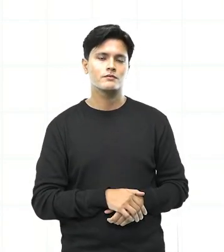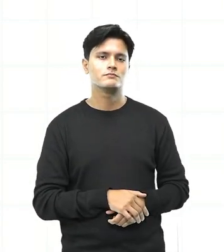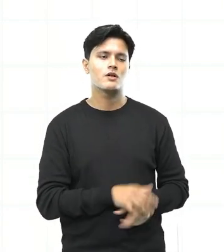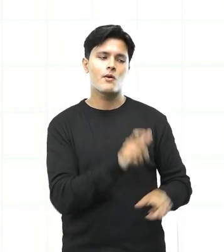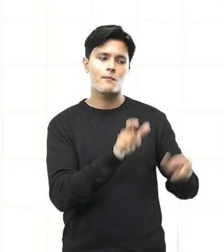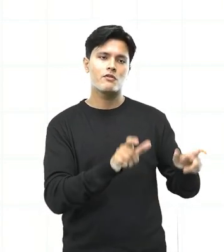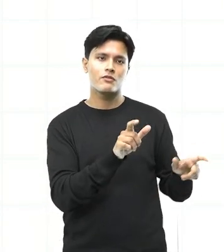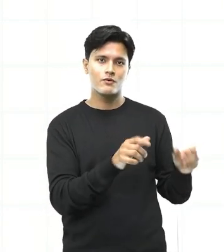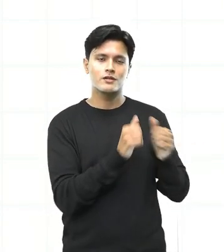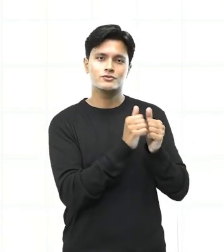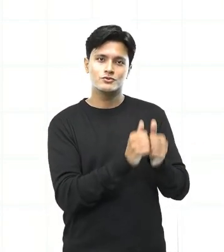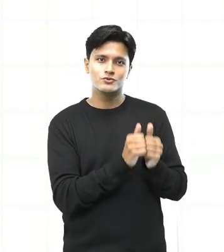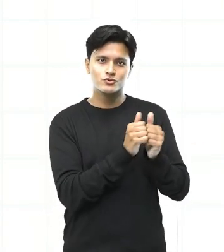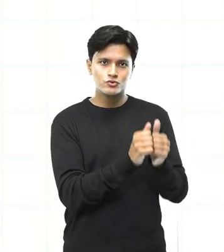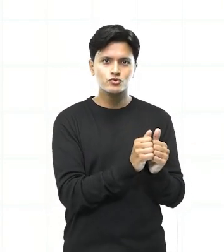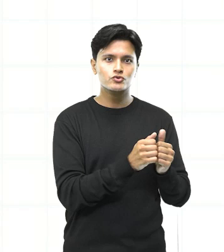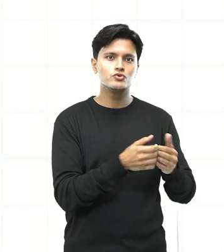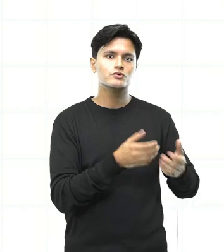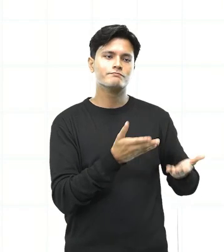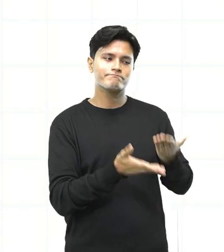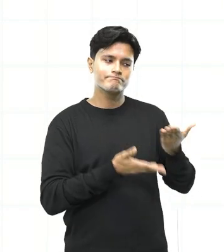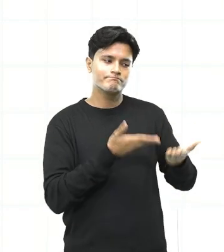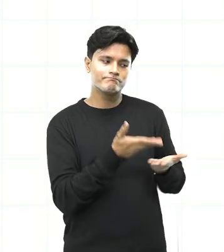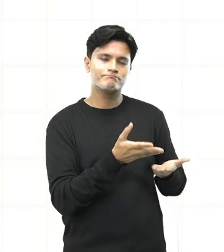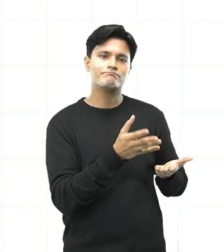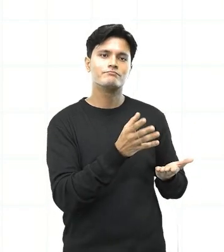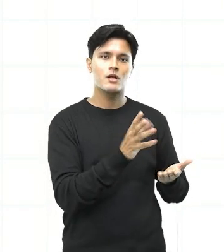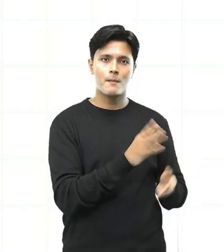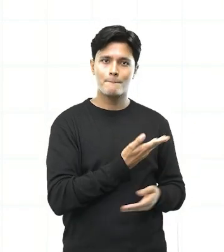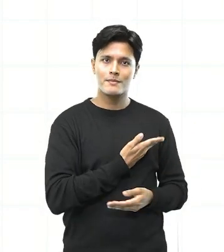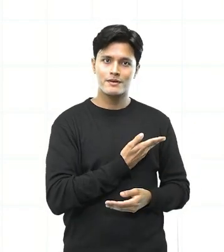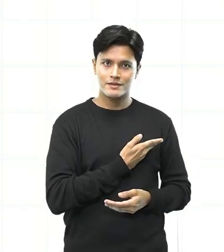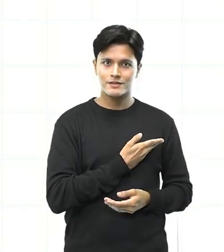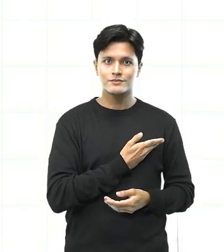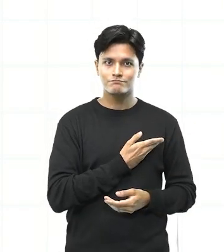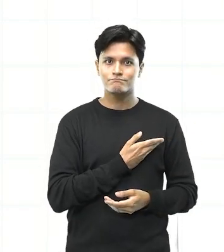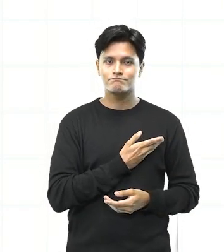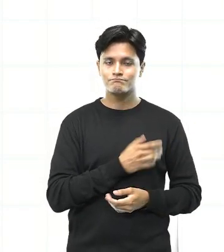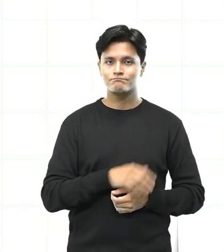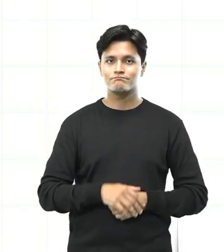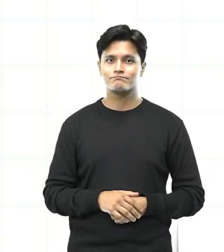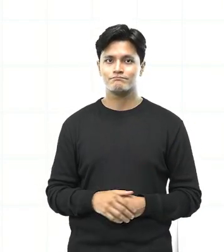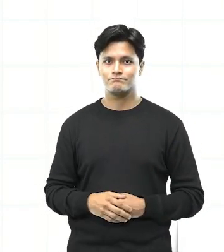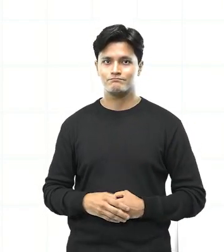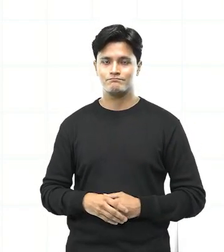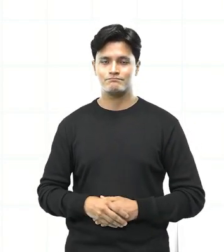perto, tá? Tem um advérbio aqui. E os que